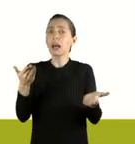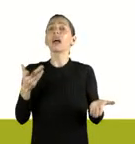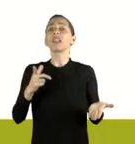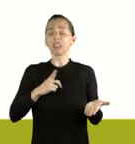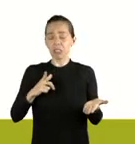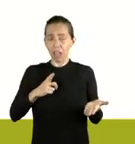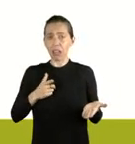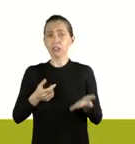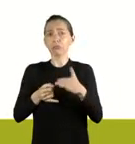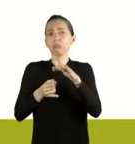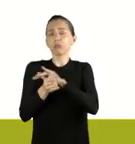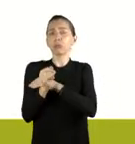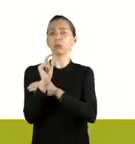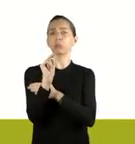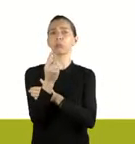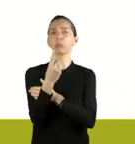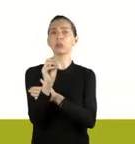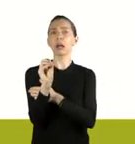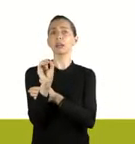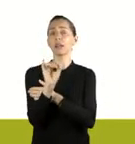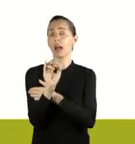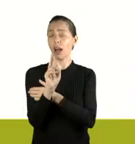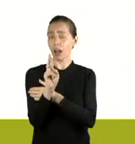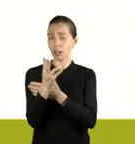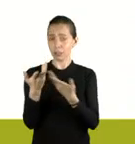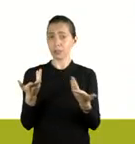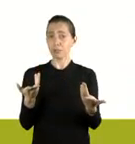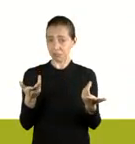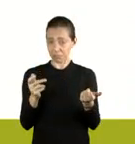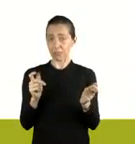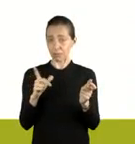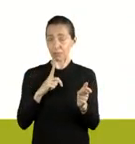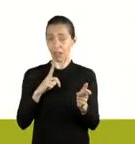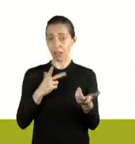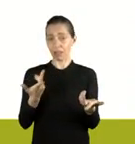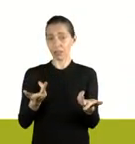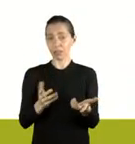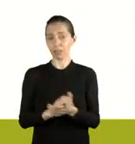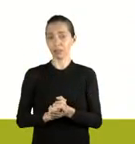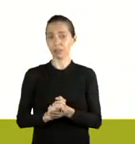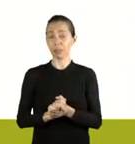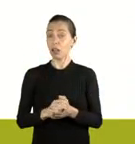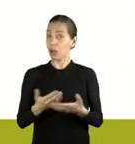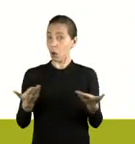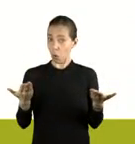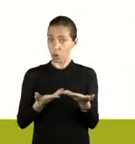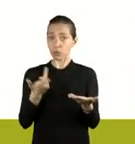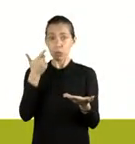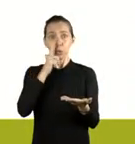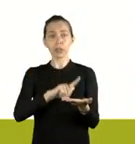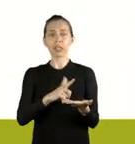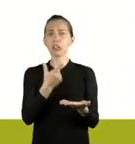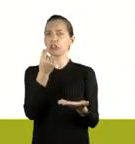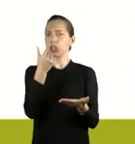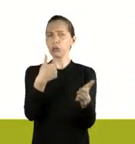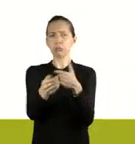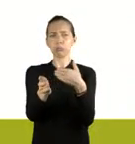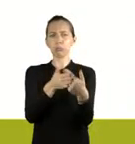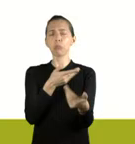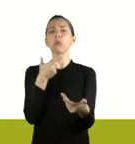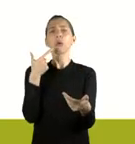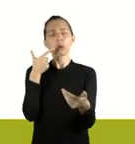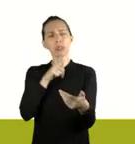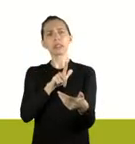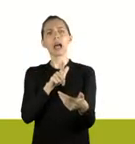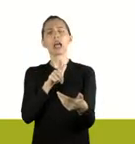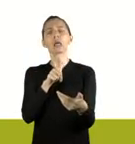investimento mínimo? Um centavo. Não tem como investir menos que isso. Mas, hoje, você consegue investir com qualquer valor, num banco